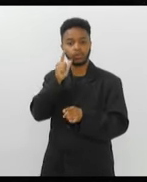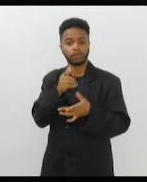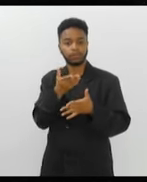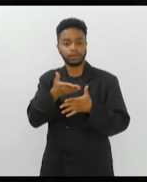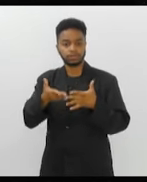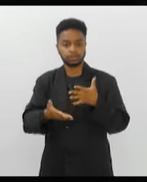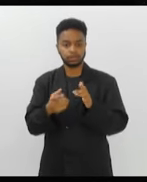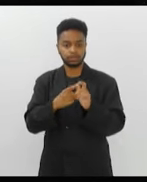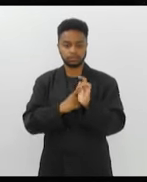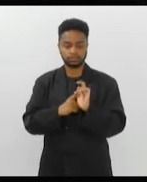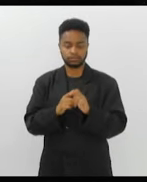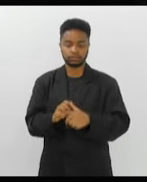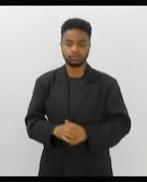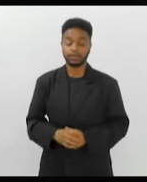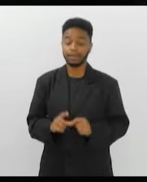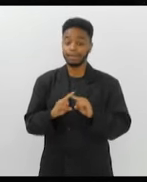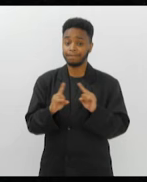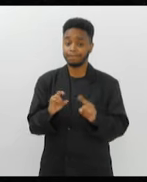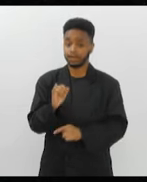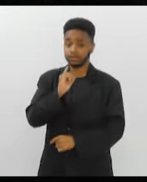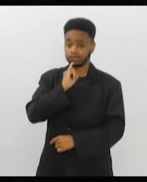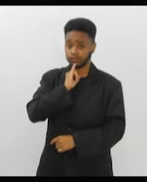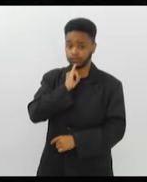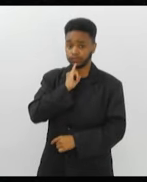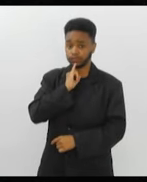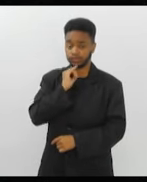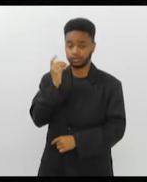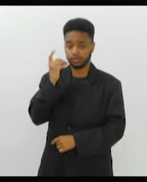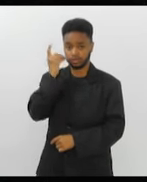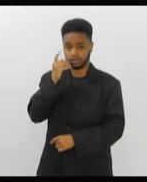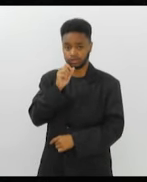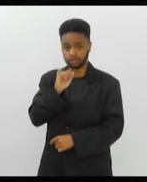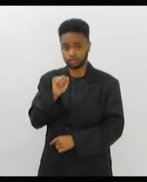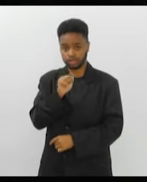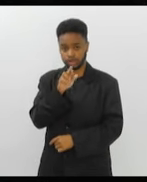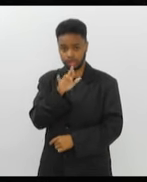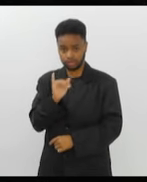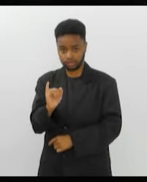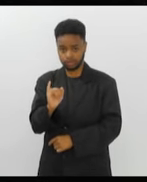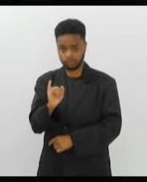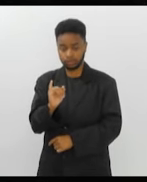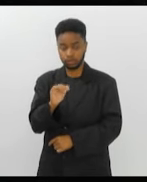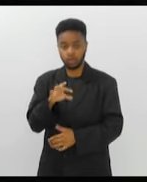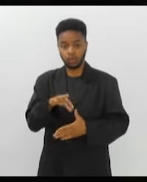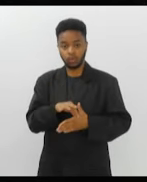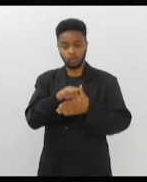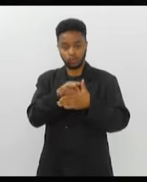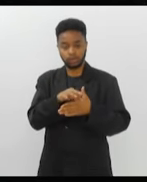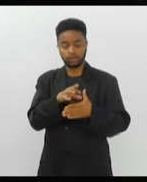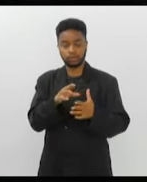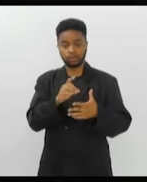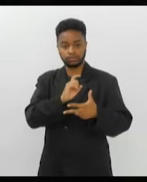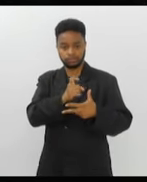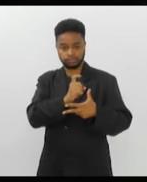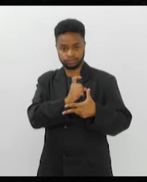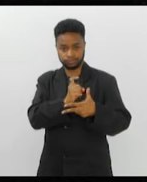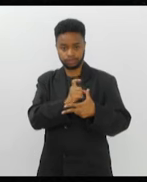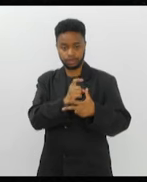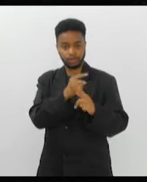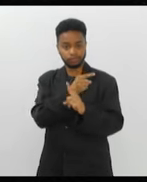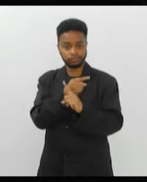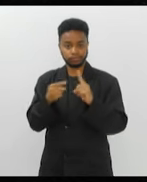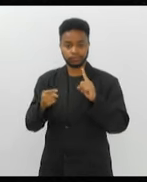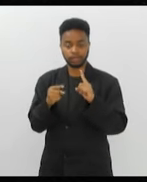dívida. Infelizmente, deputado Jari, o chefe do Executivo vetou